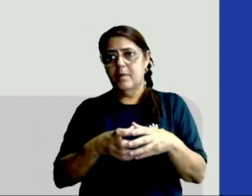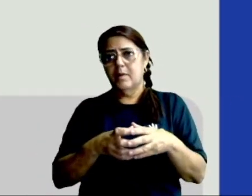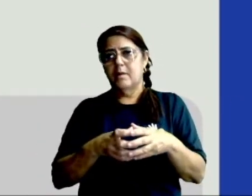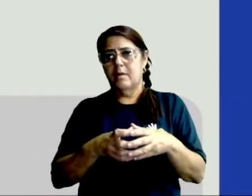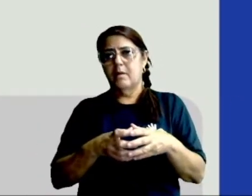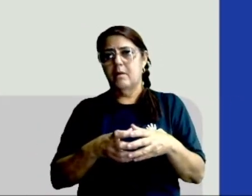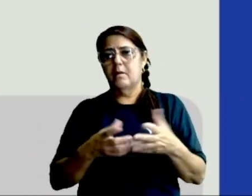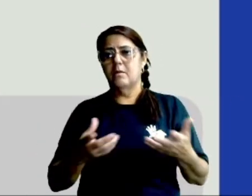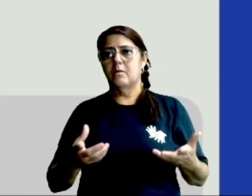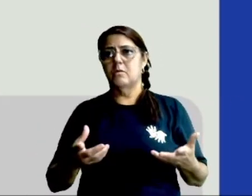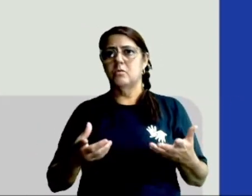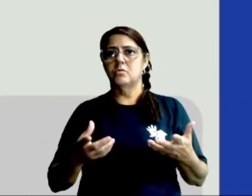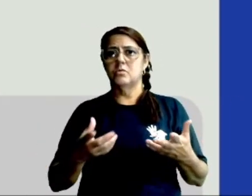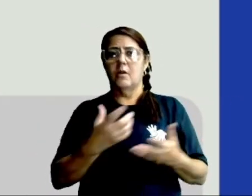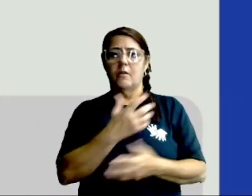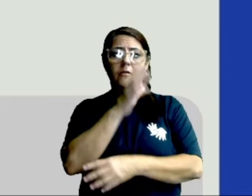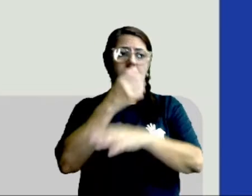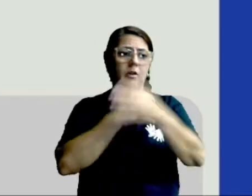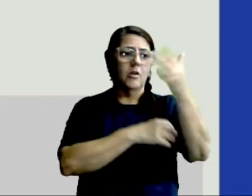folhas, né,